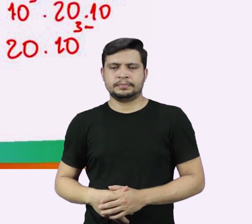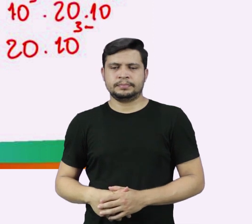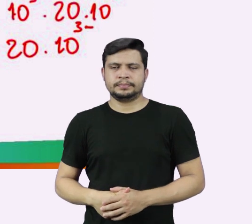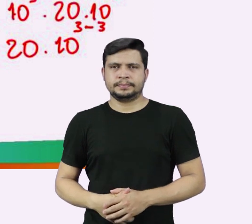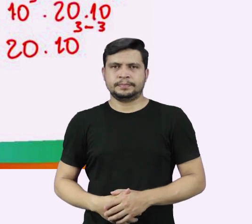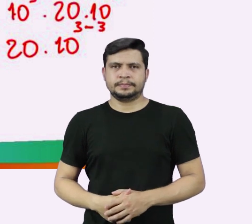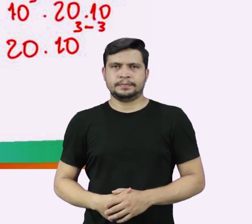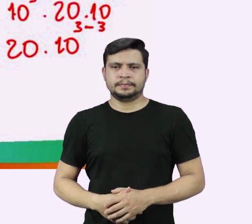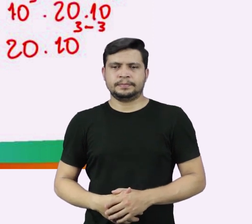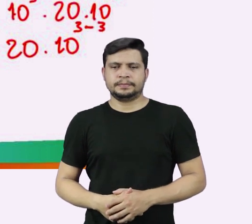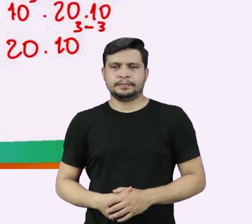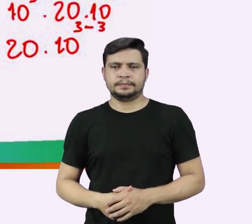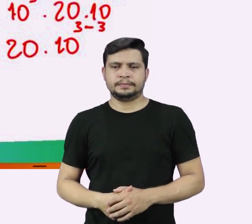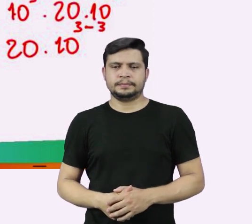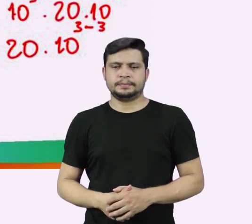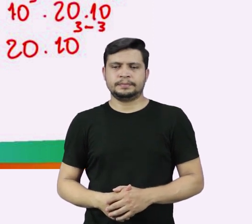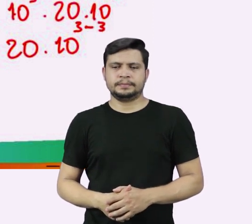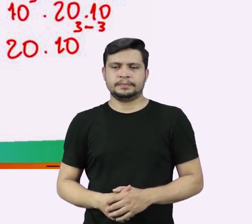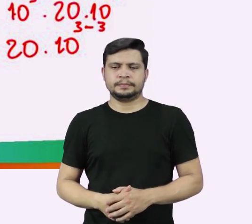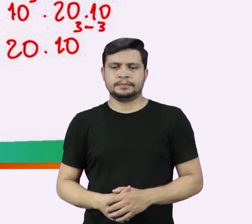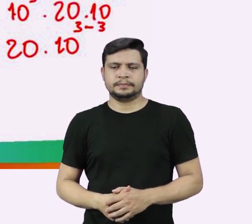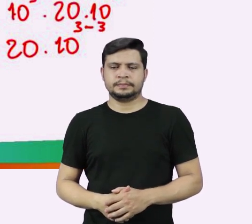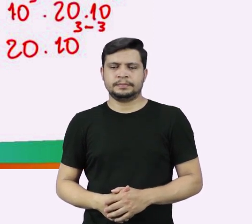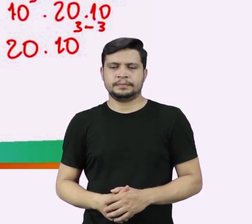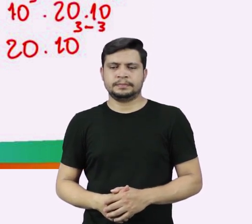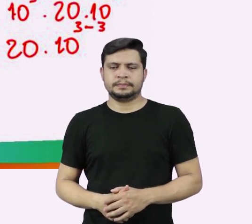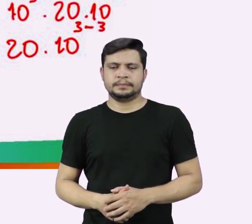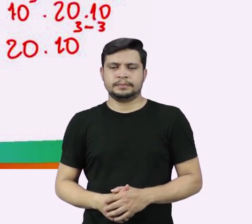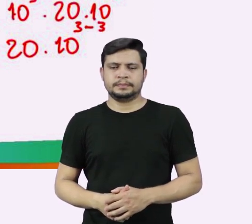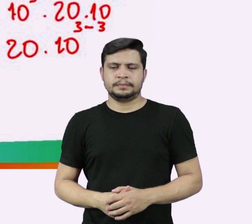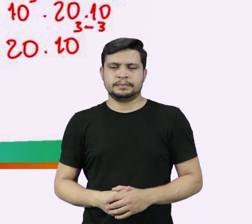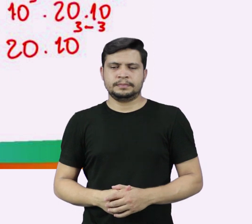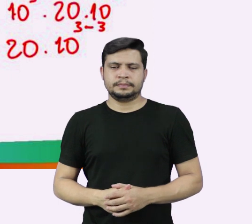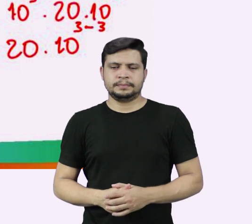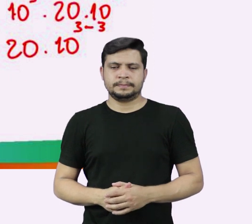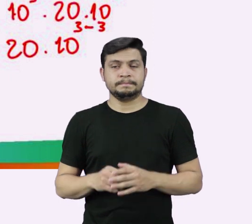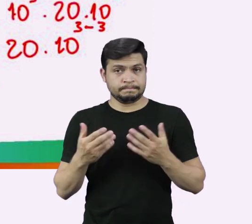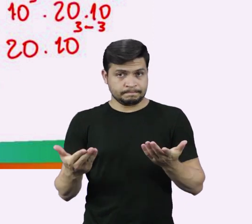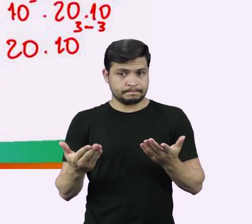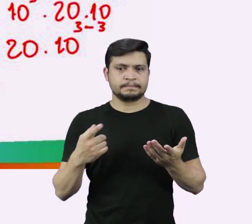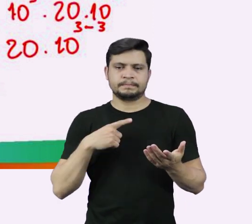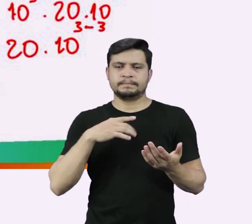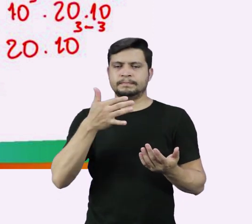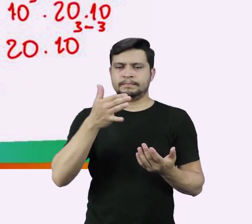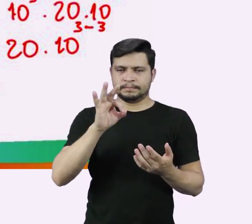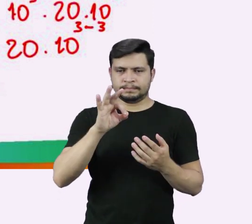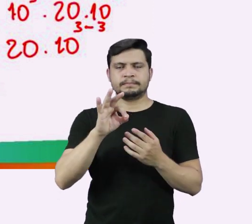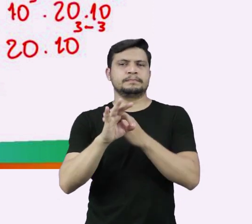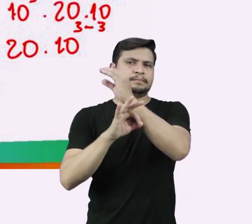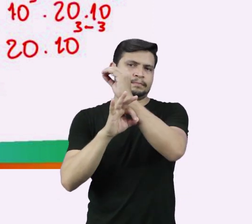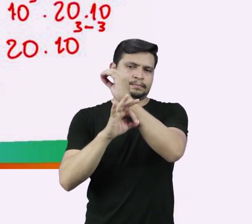3 menos 3. 10 elevado a 3 menos 3, no caso, vai dar 10 elevado a 0, que no caso é a mesma coisa que